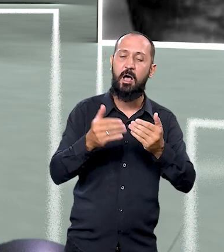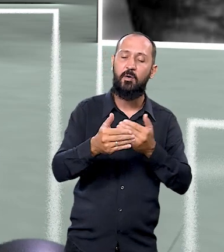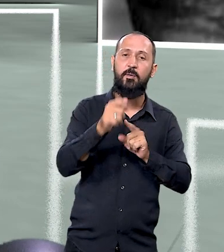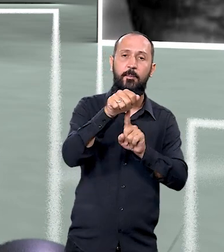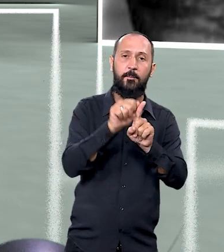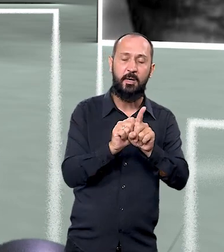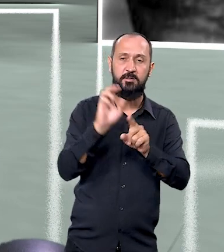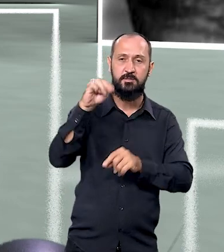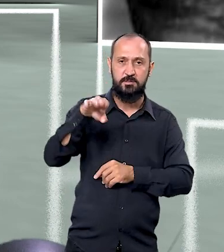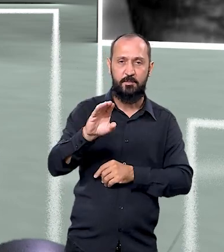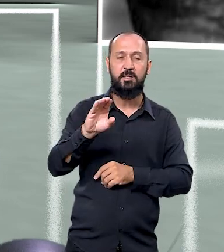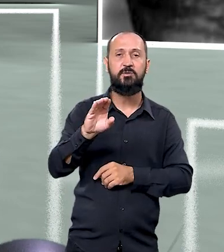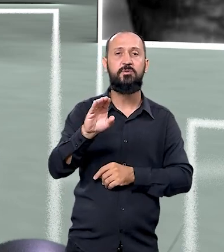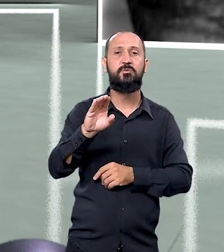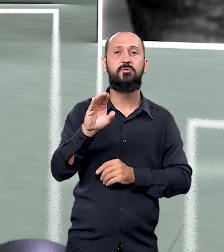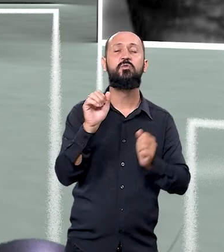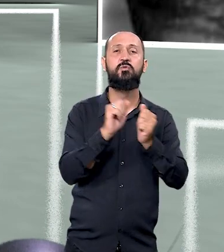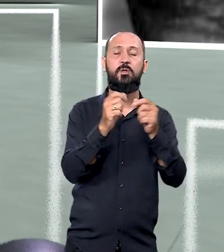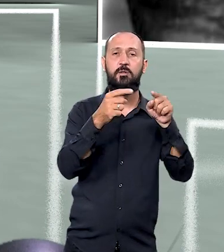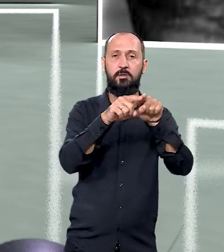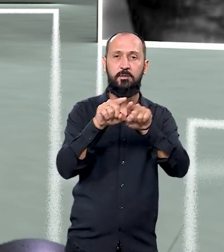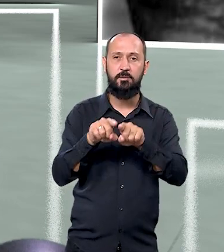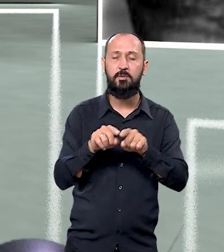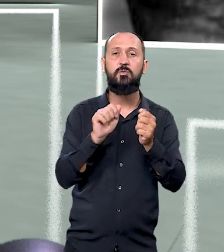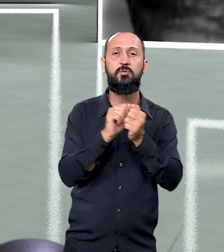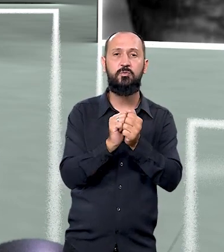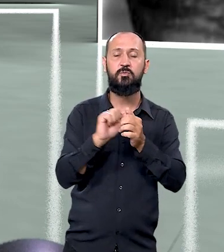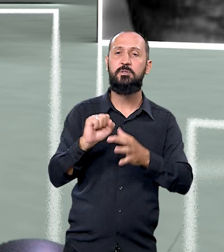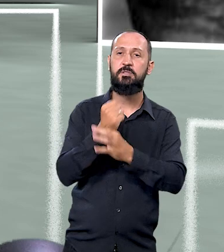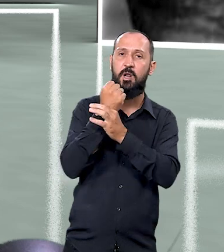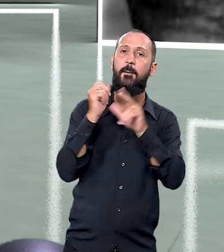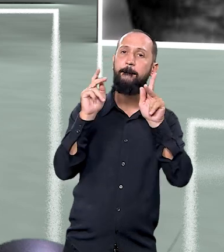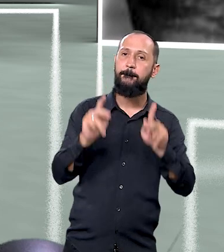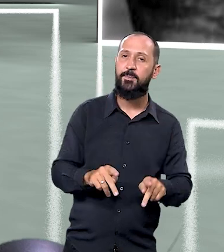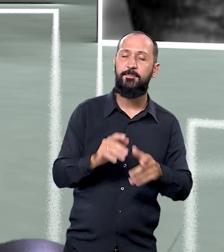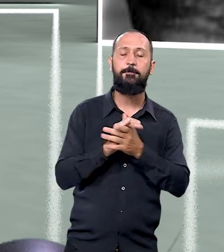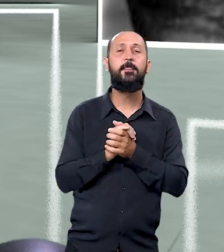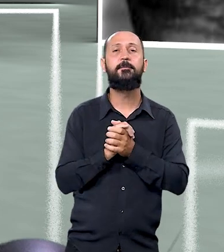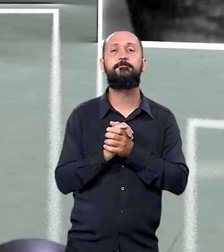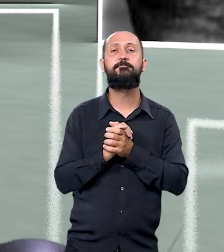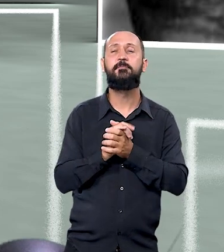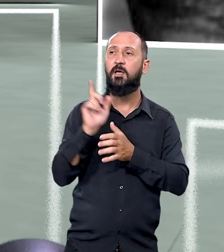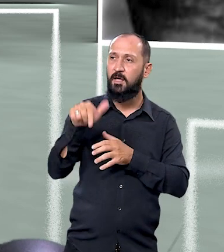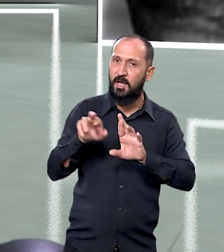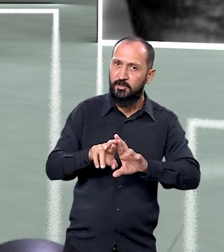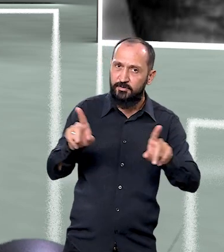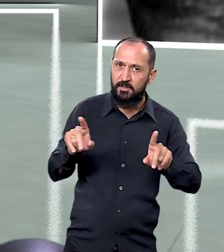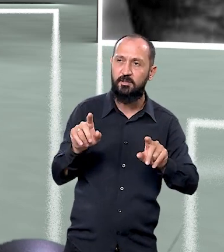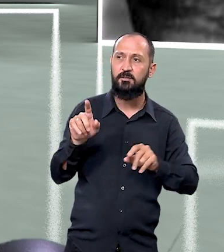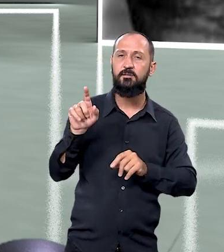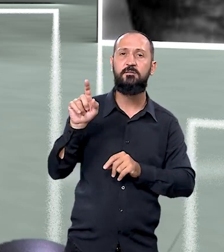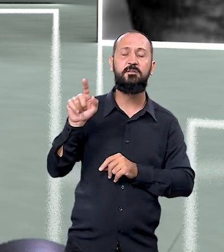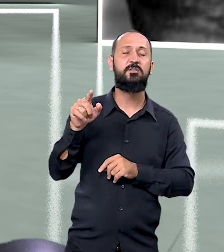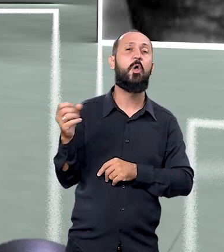mês de março, também com muitas parcerias, junto com a segurança pública. Essa é a diferença,